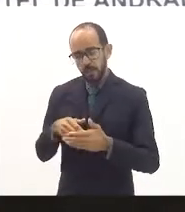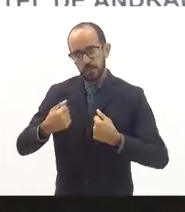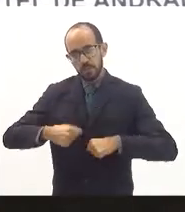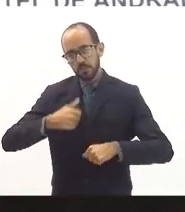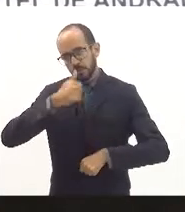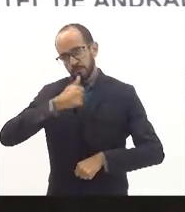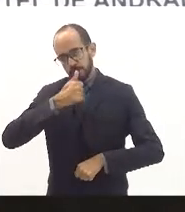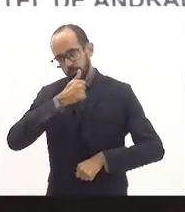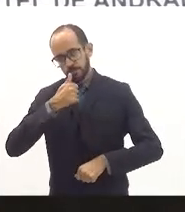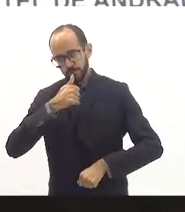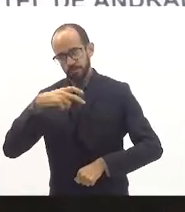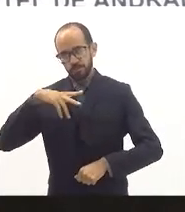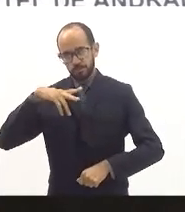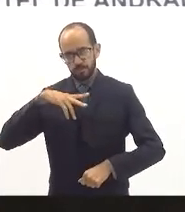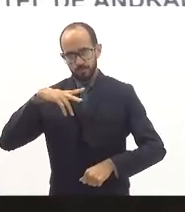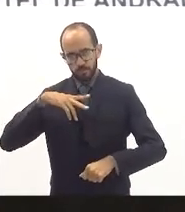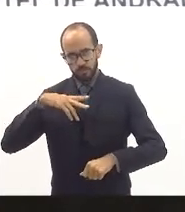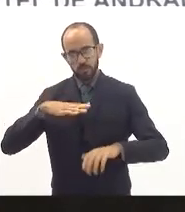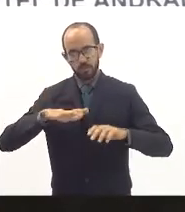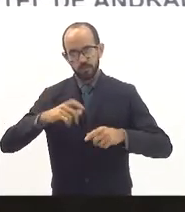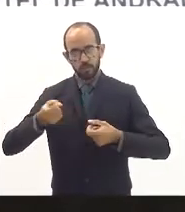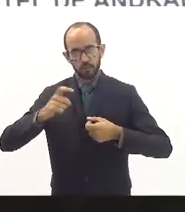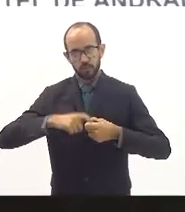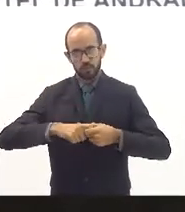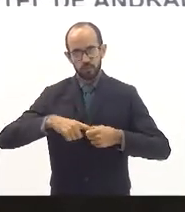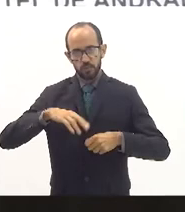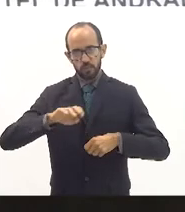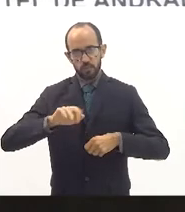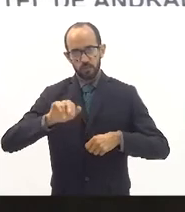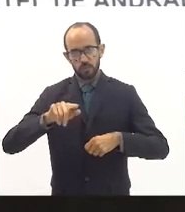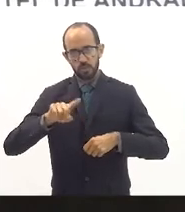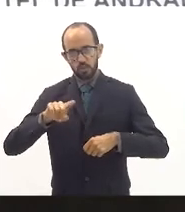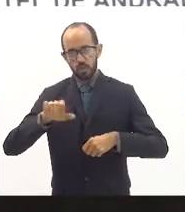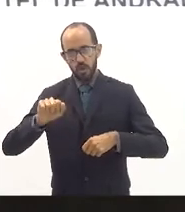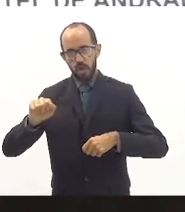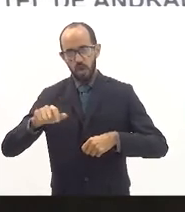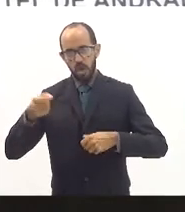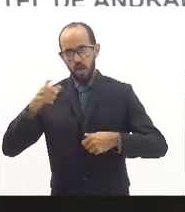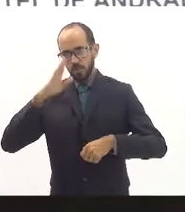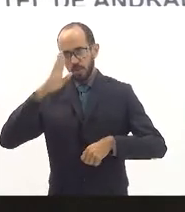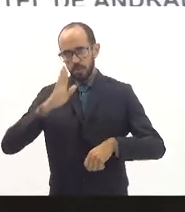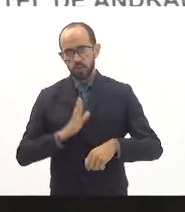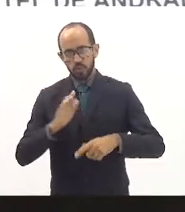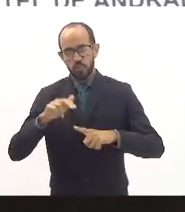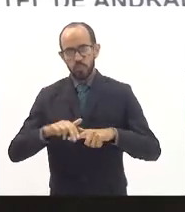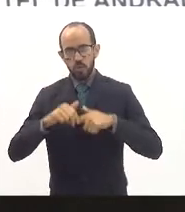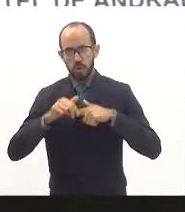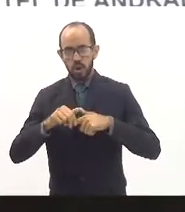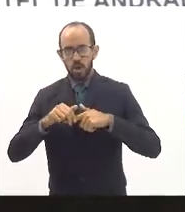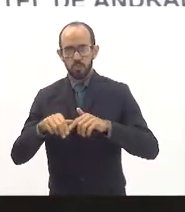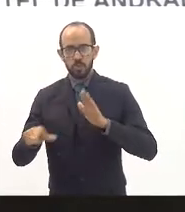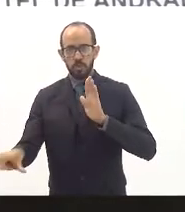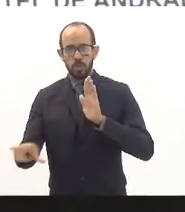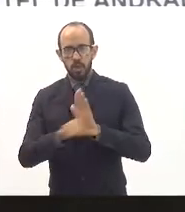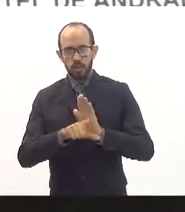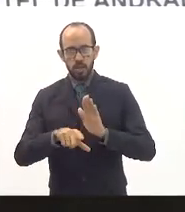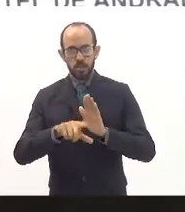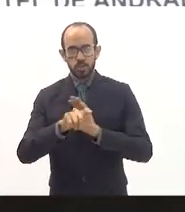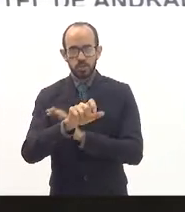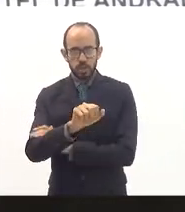sacrifícios pessoais. O retorno de Brizola ao país, por força da anistia, no